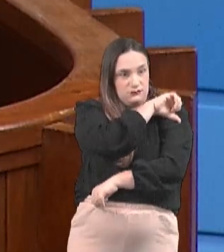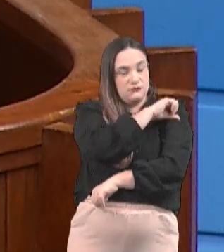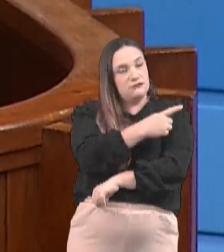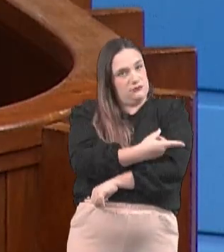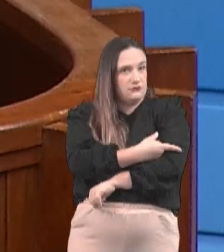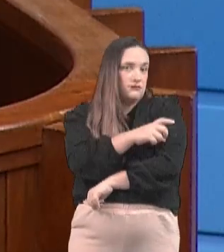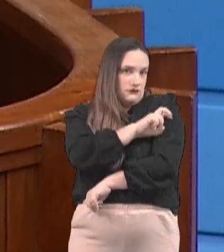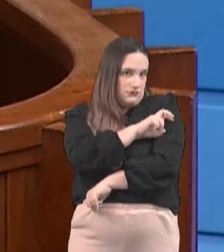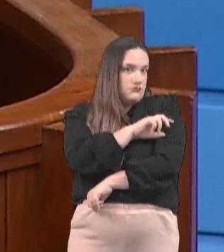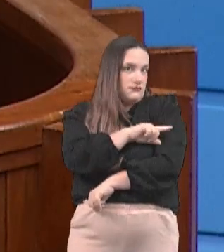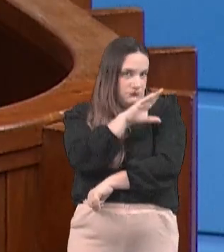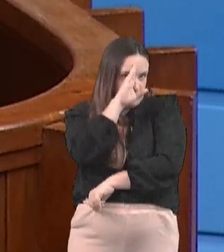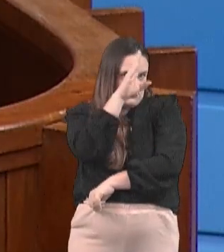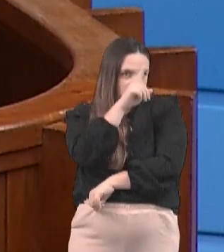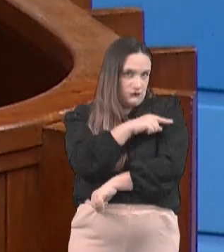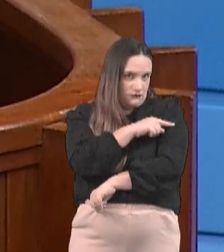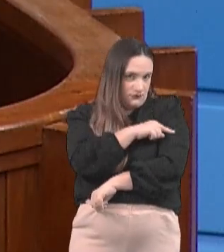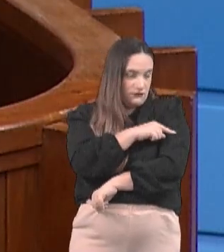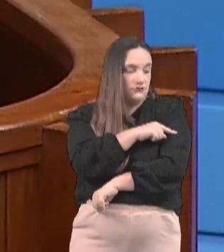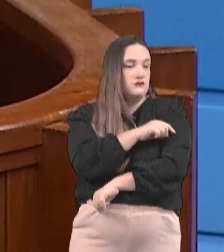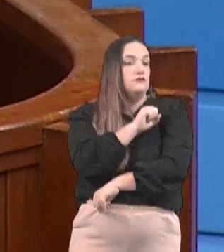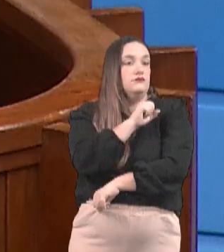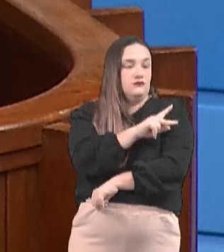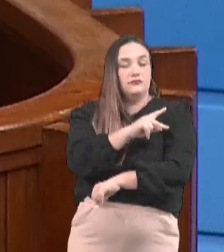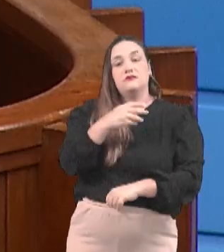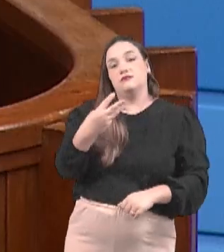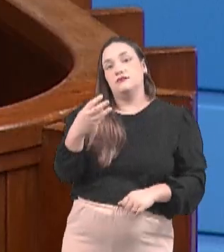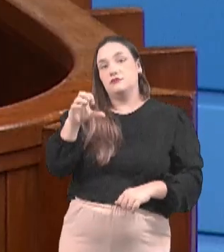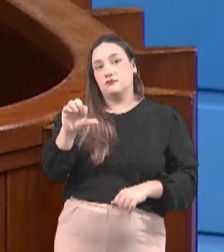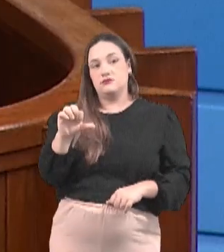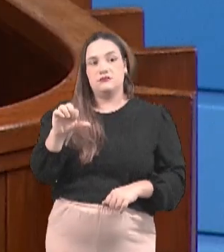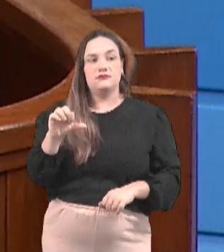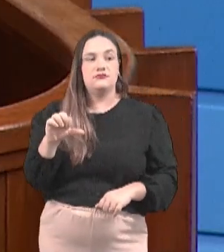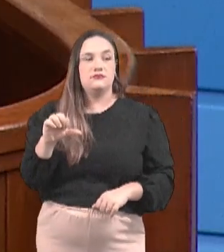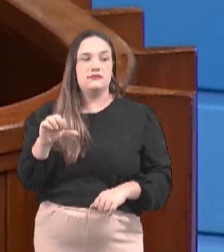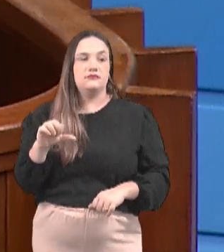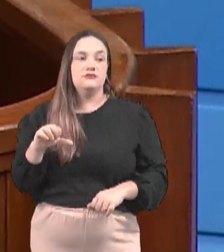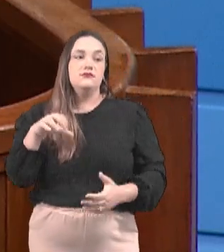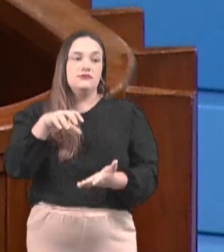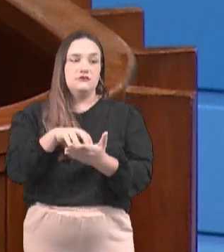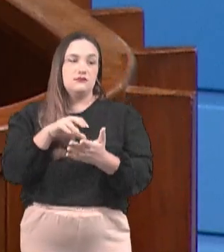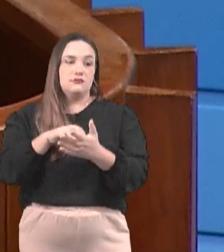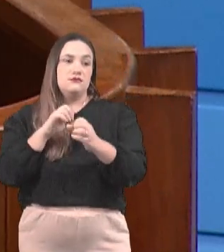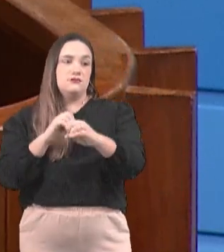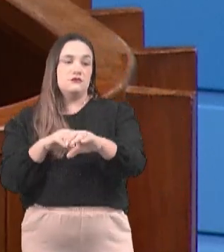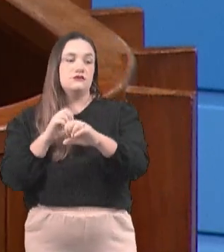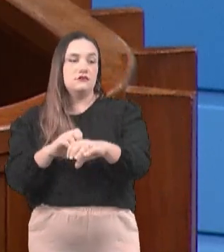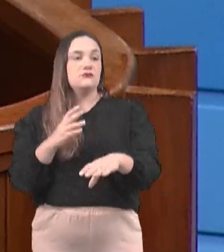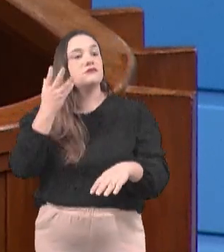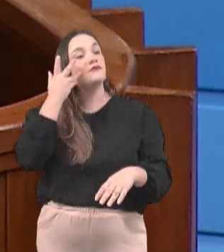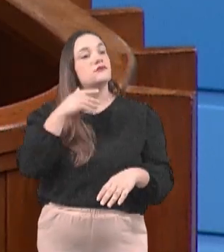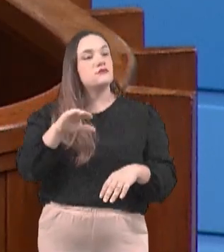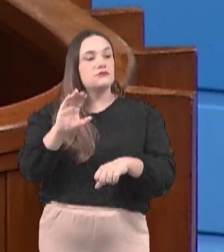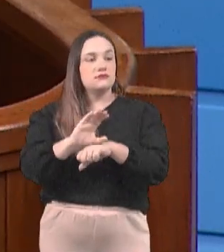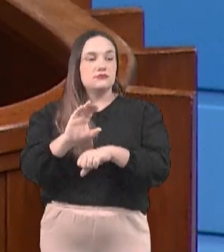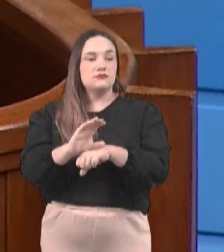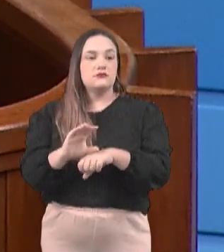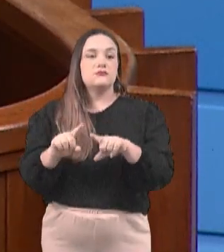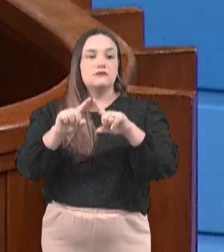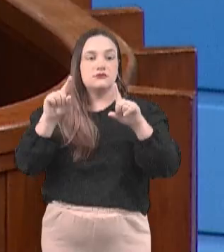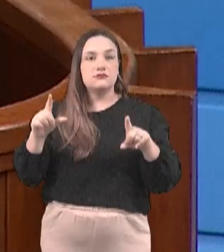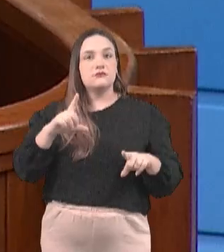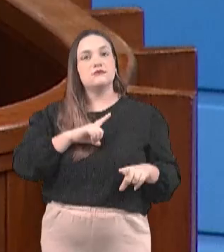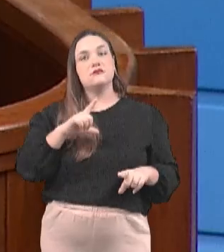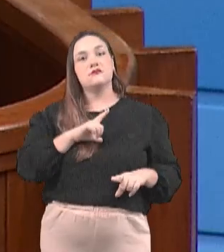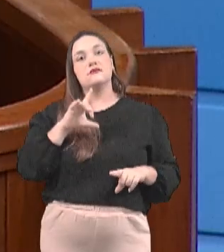do 1º ao 5º ano. Temos 39 centros de educação infantil, mas temos apenas